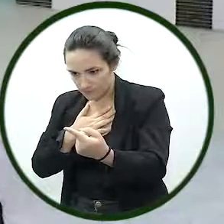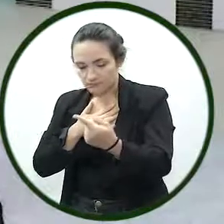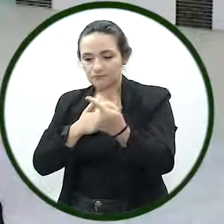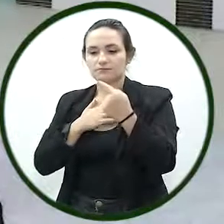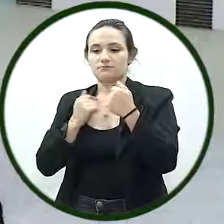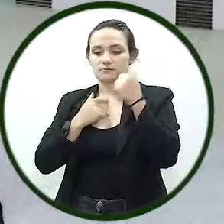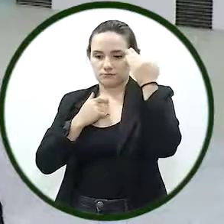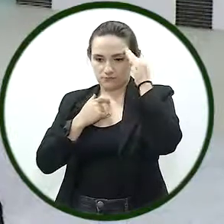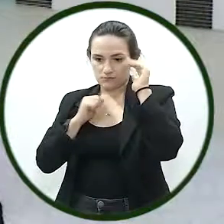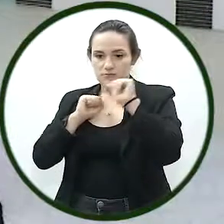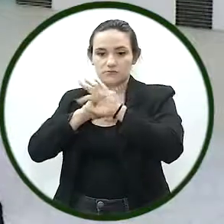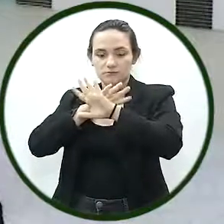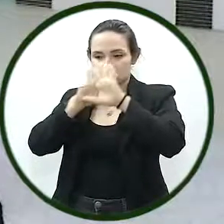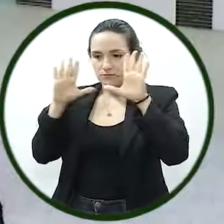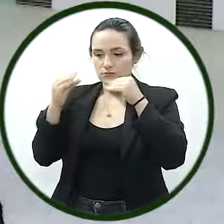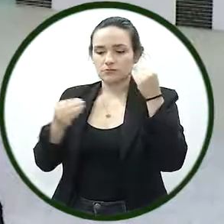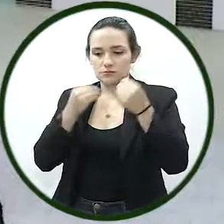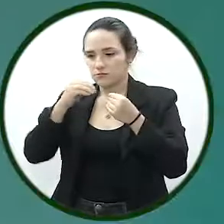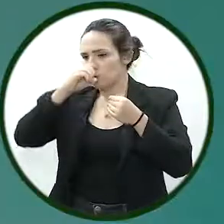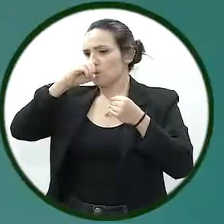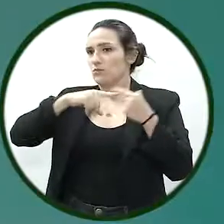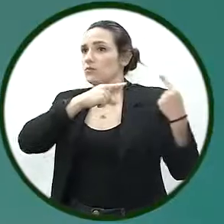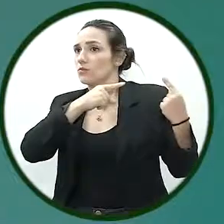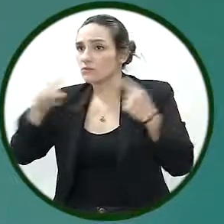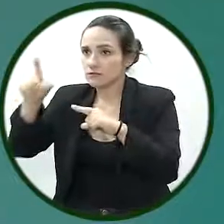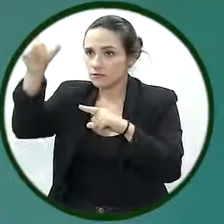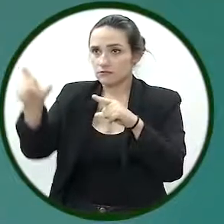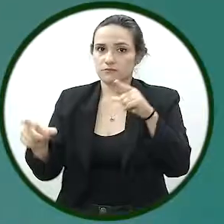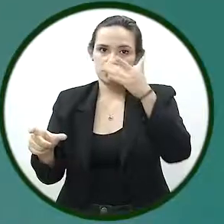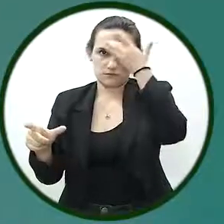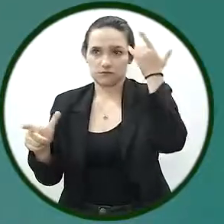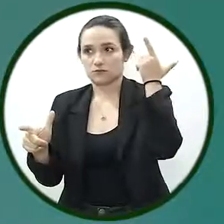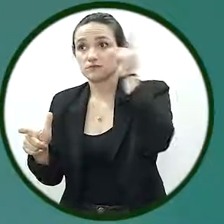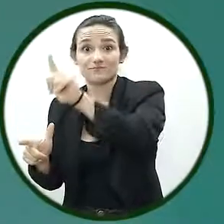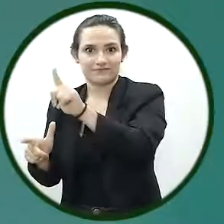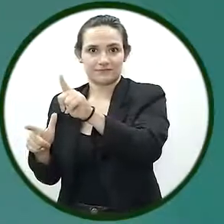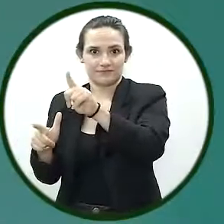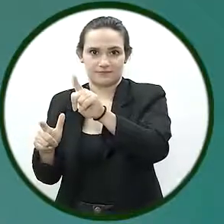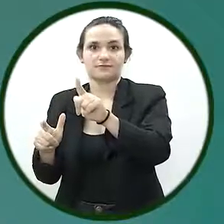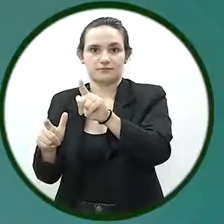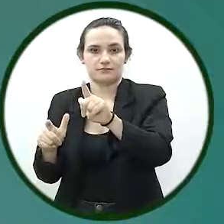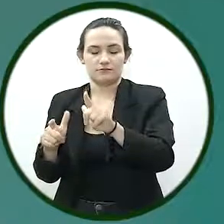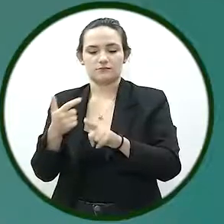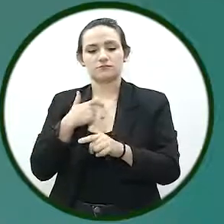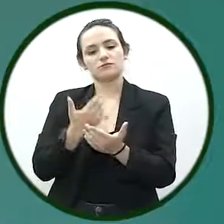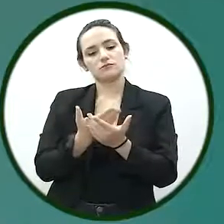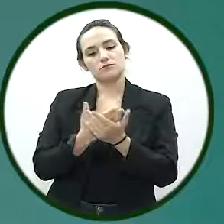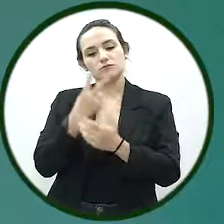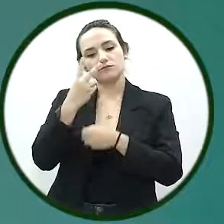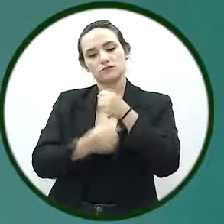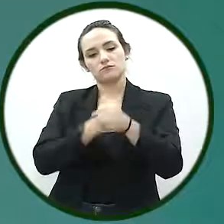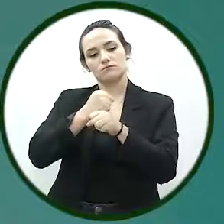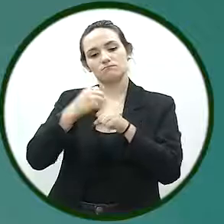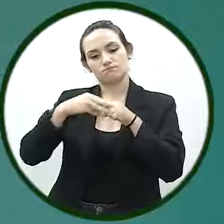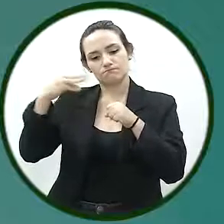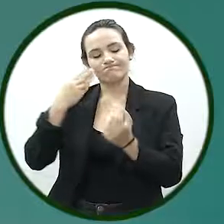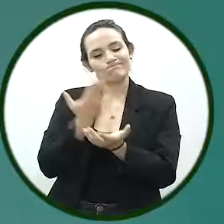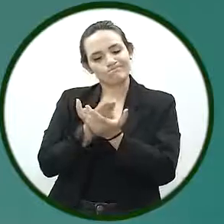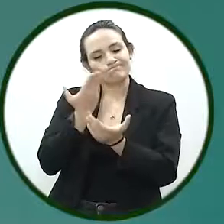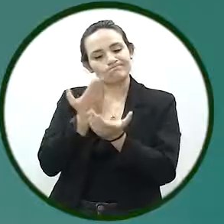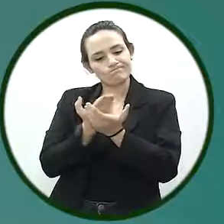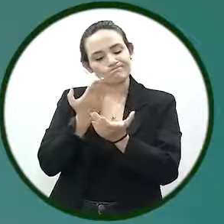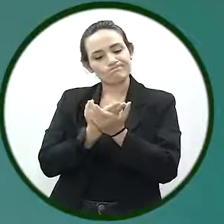violência ao outro, né? Então, no mestrado, eu fiquei 2 anos pesquisando isso. Como